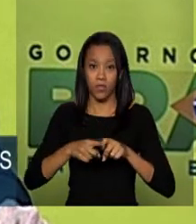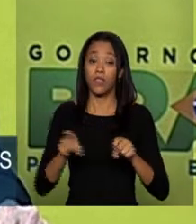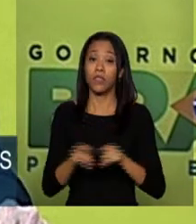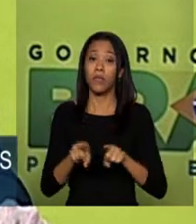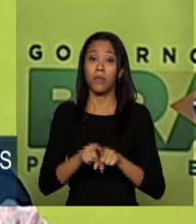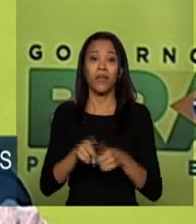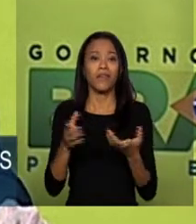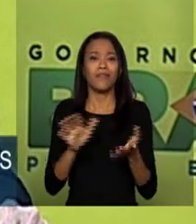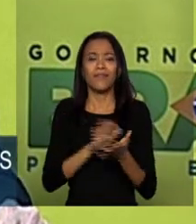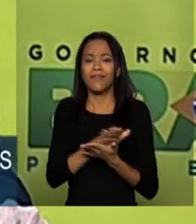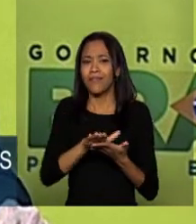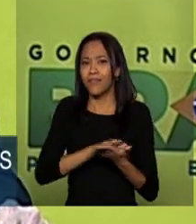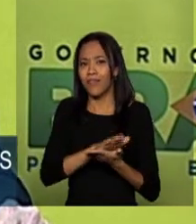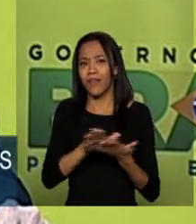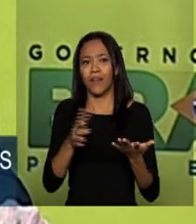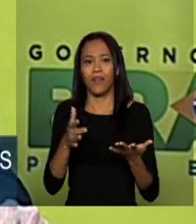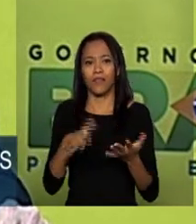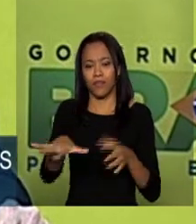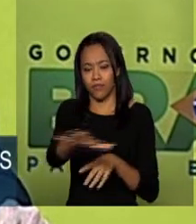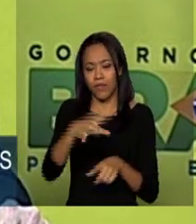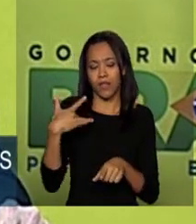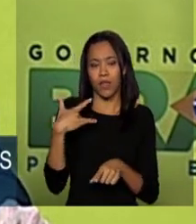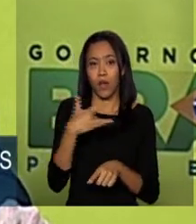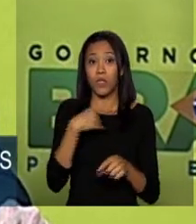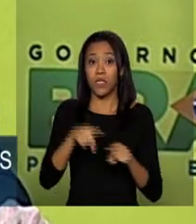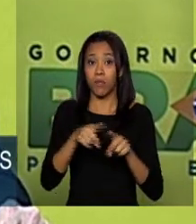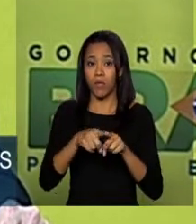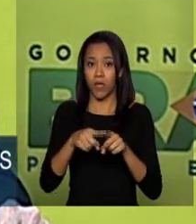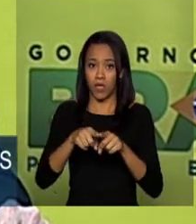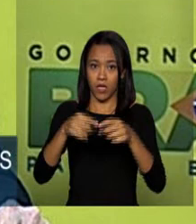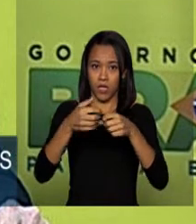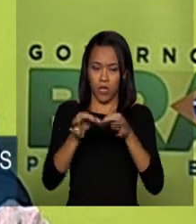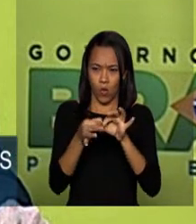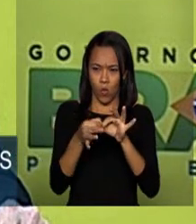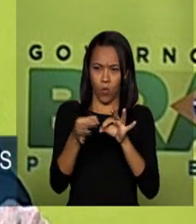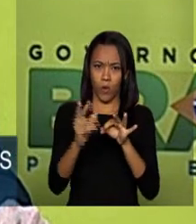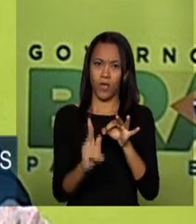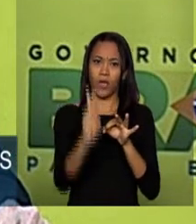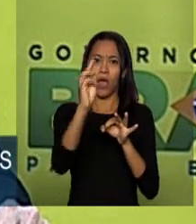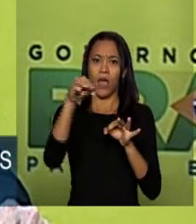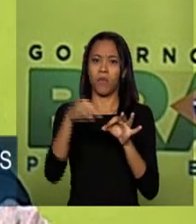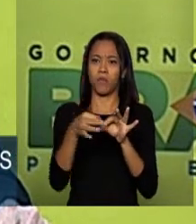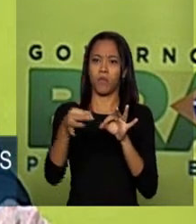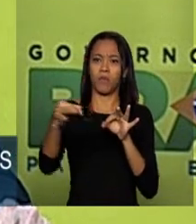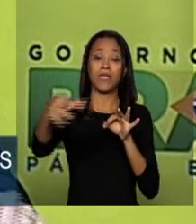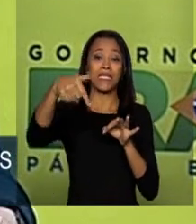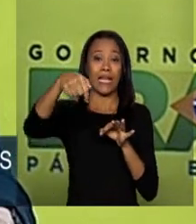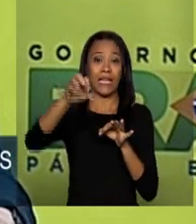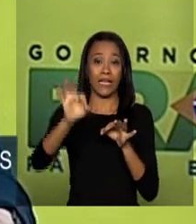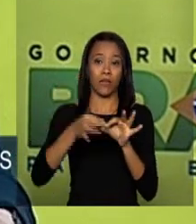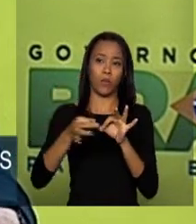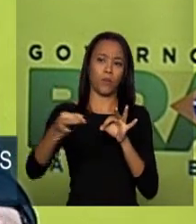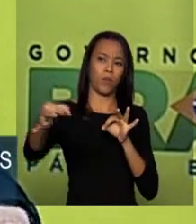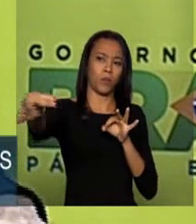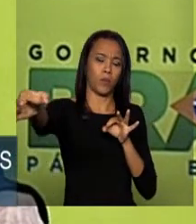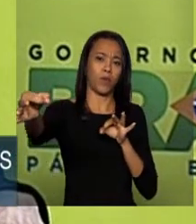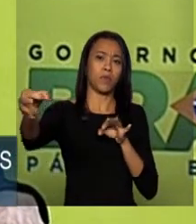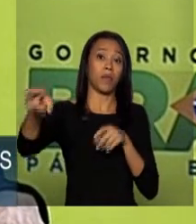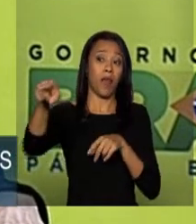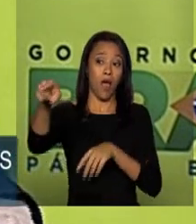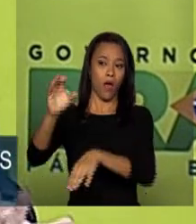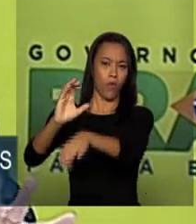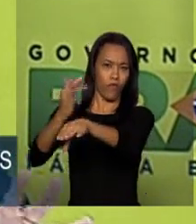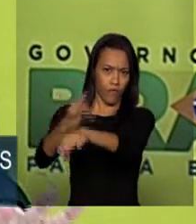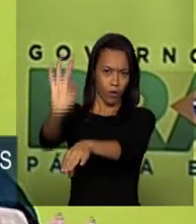de saúde, e estabelecemos um raio de 75 quilômetros de outro curso de medicina. Porque a nossa ideia é, de